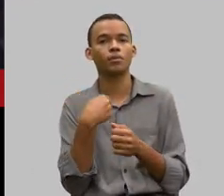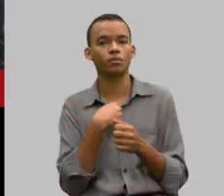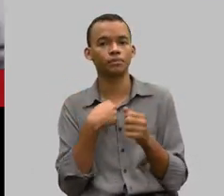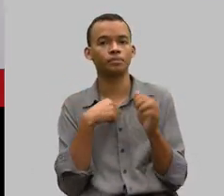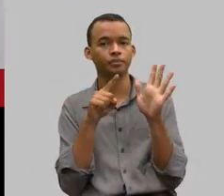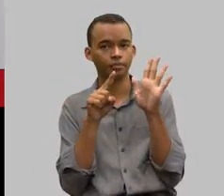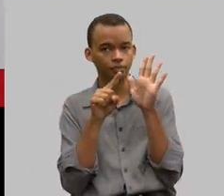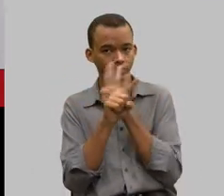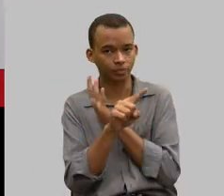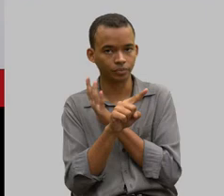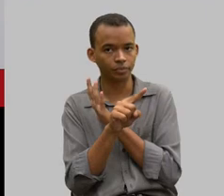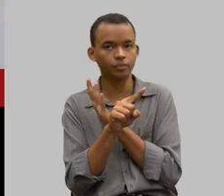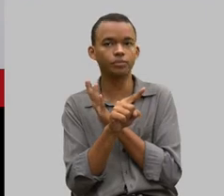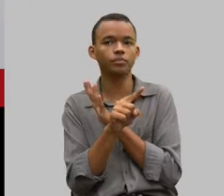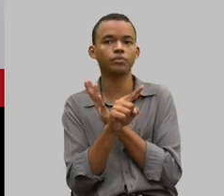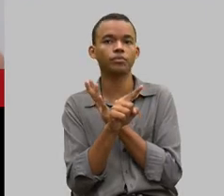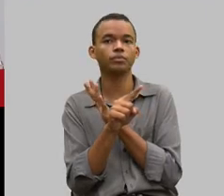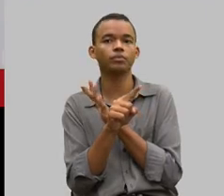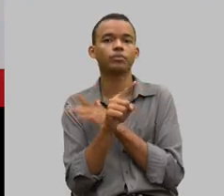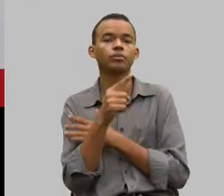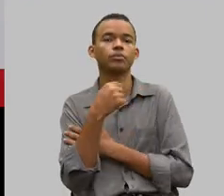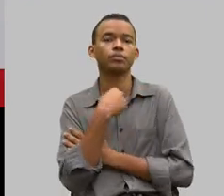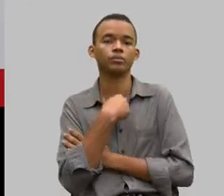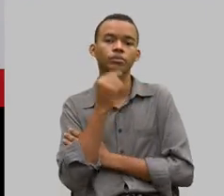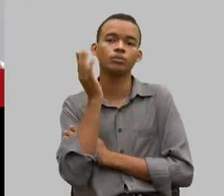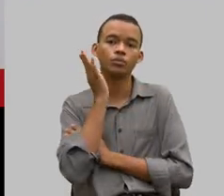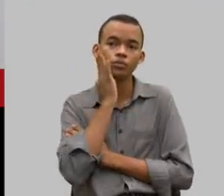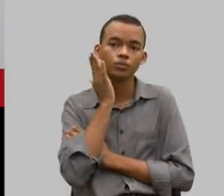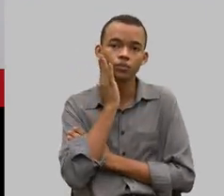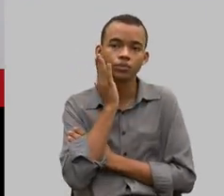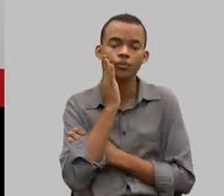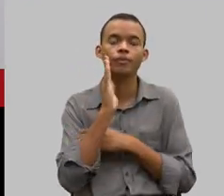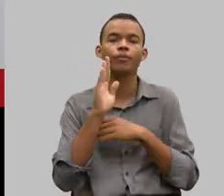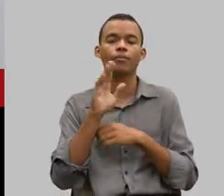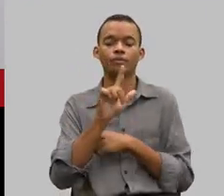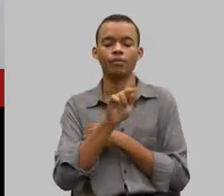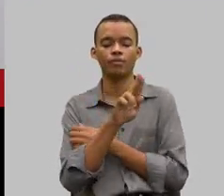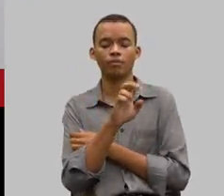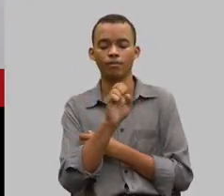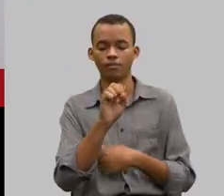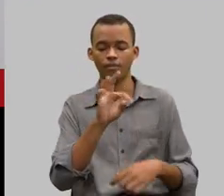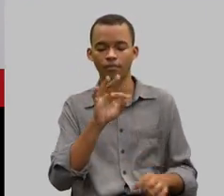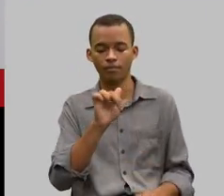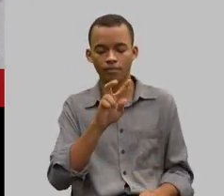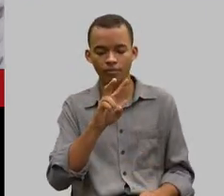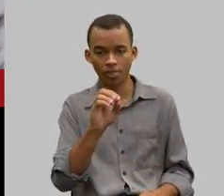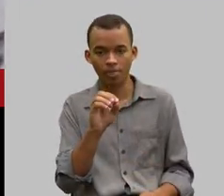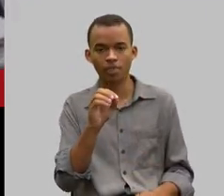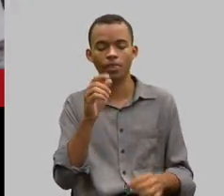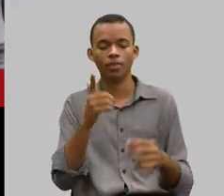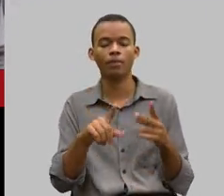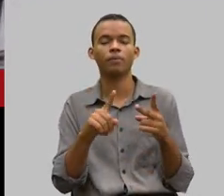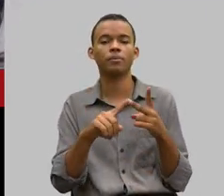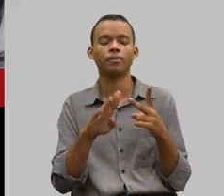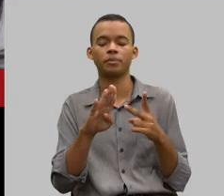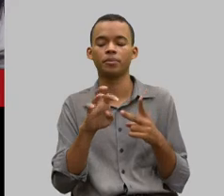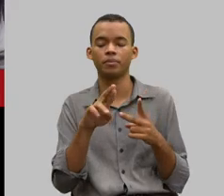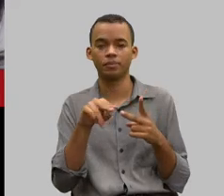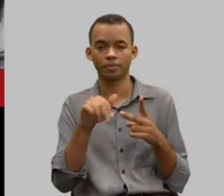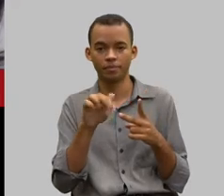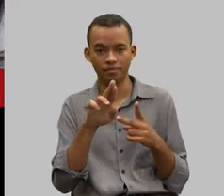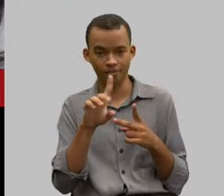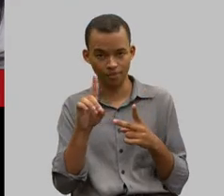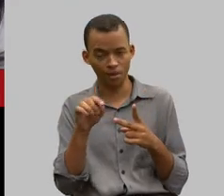vossa excelência sei que Gustavo Valadares Bernardo e você são esportistas e o